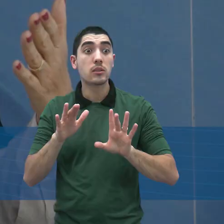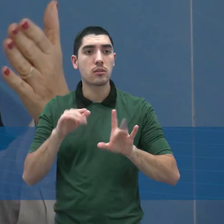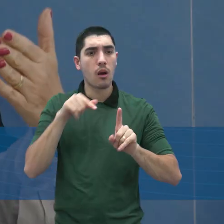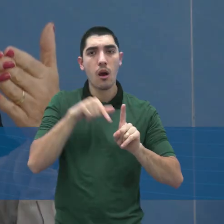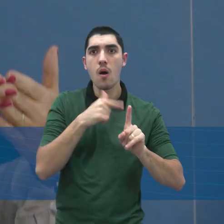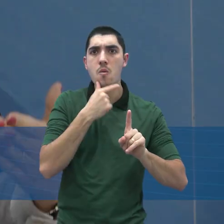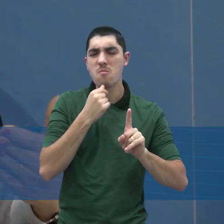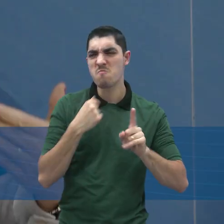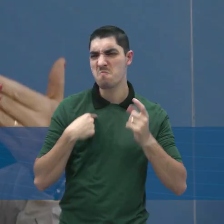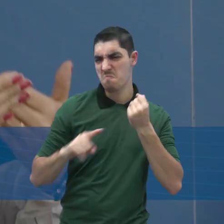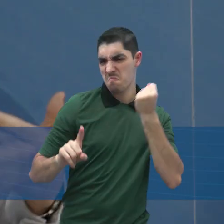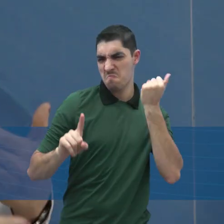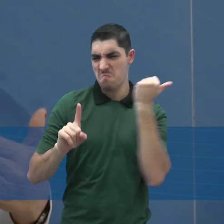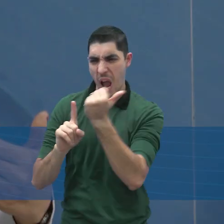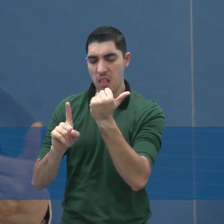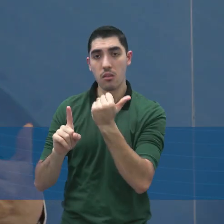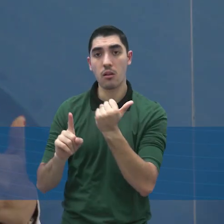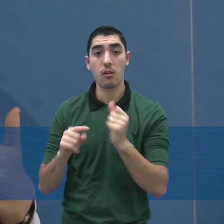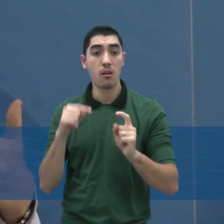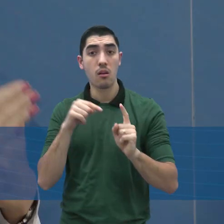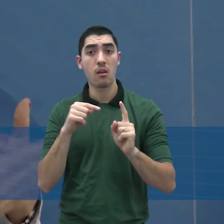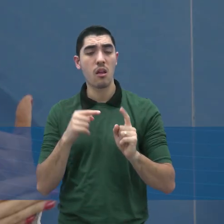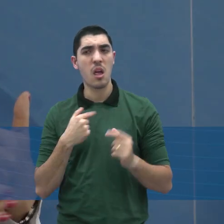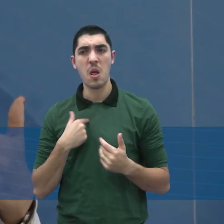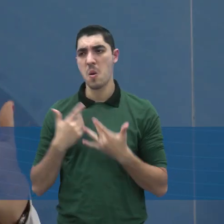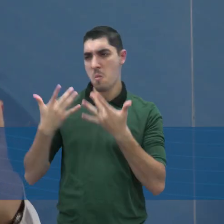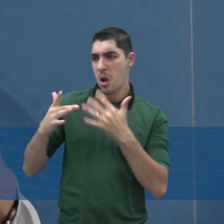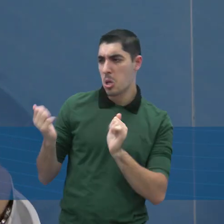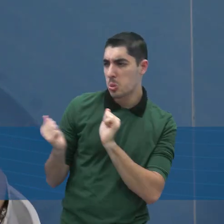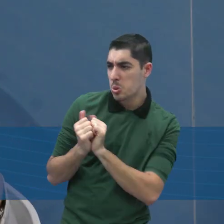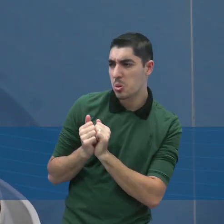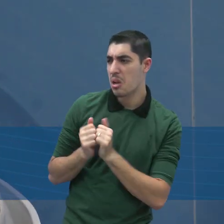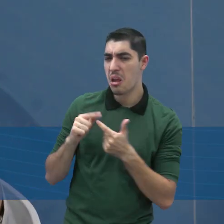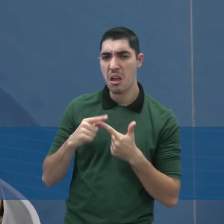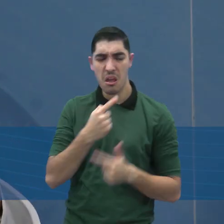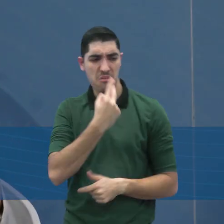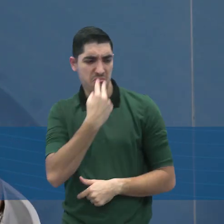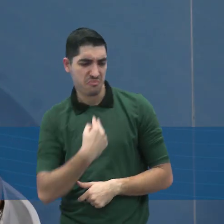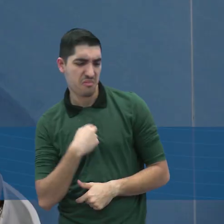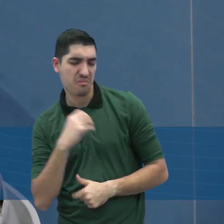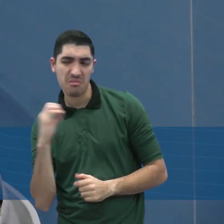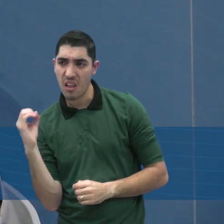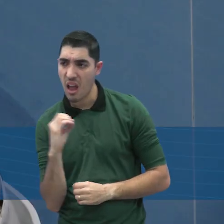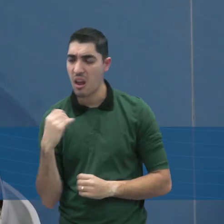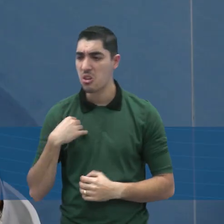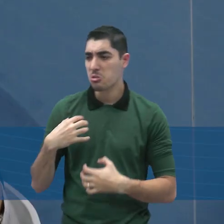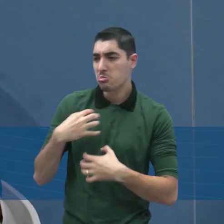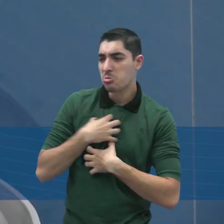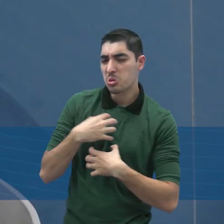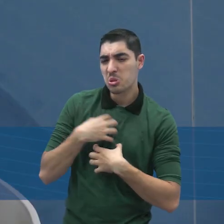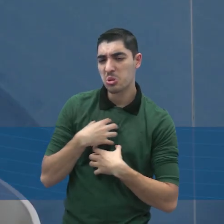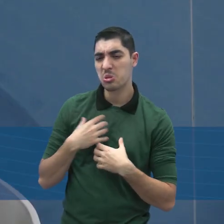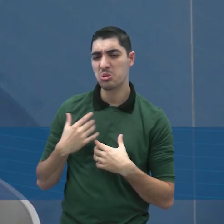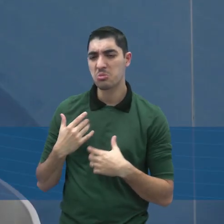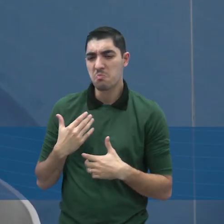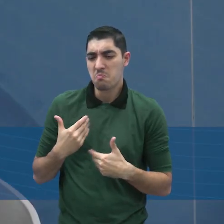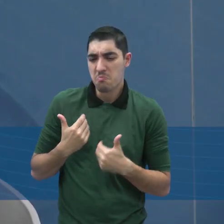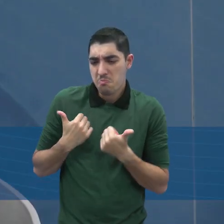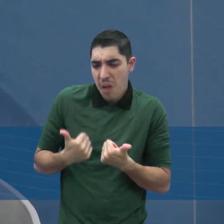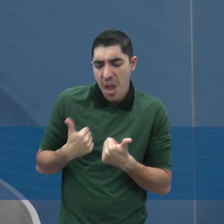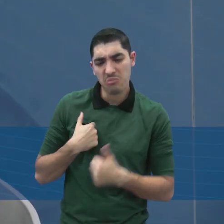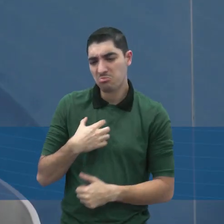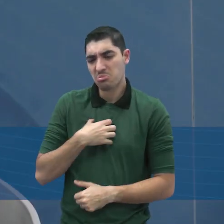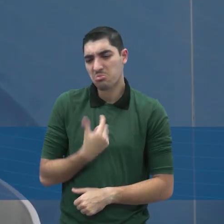porque ele não está mais comigo, porque não me olha mais, porque eu não me sinto mais visto. Então,